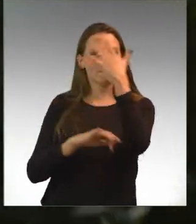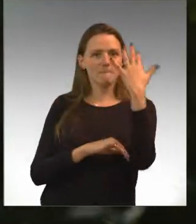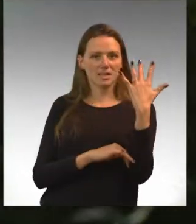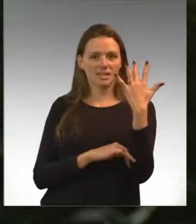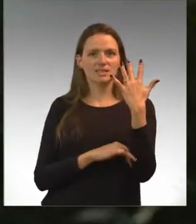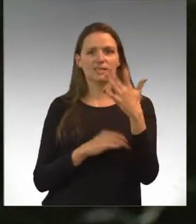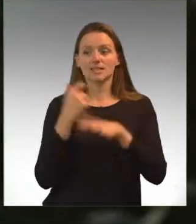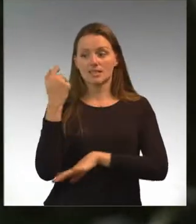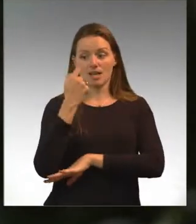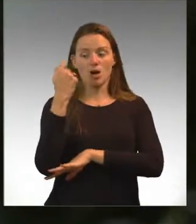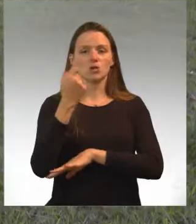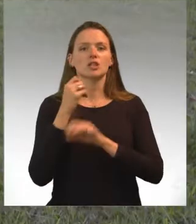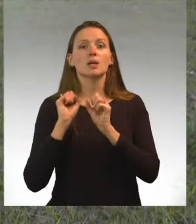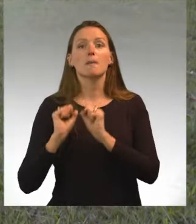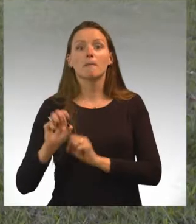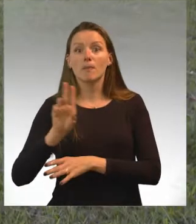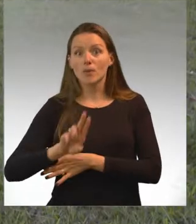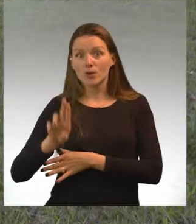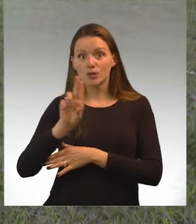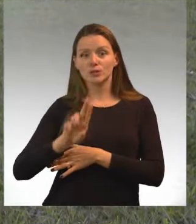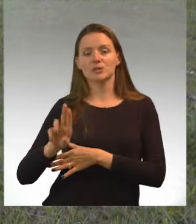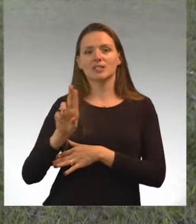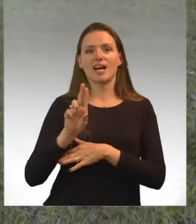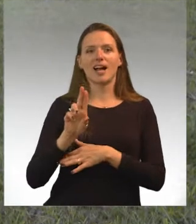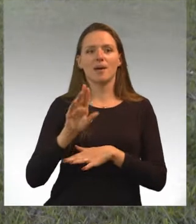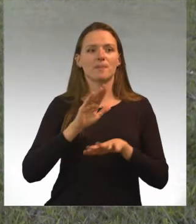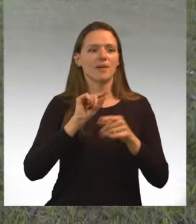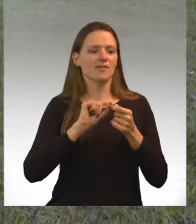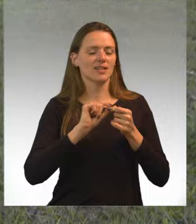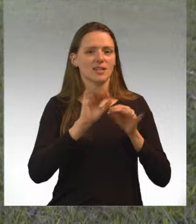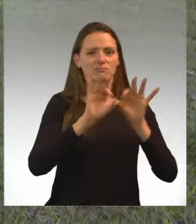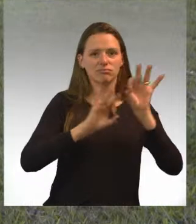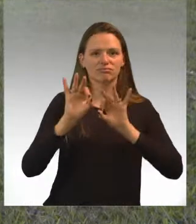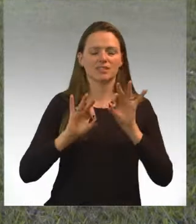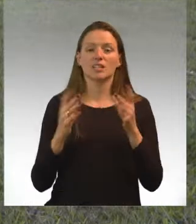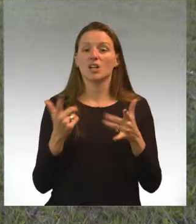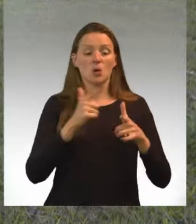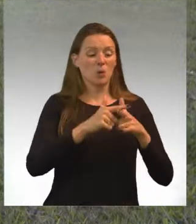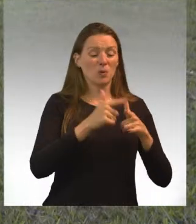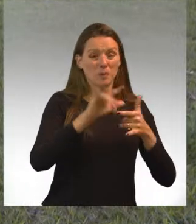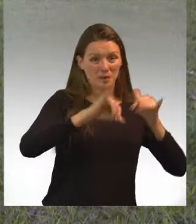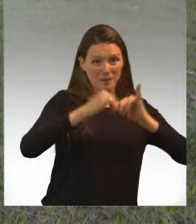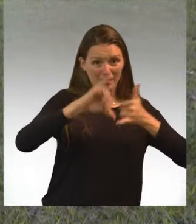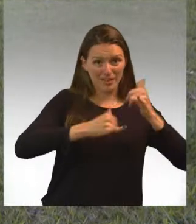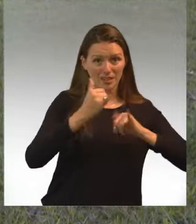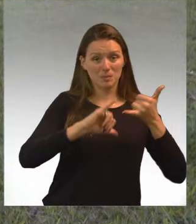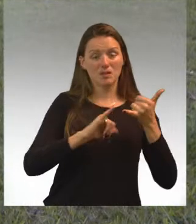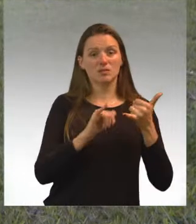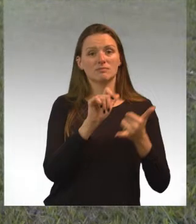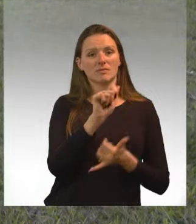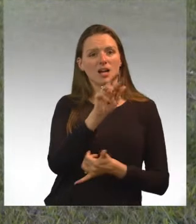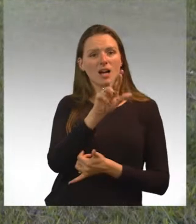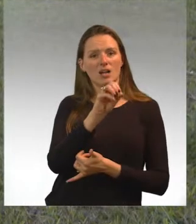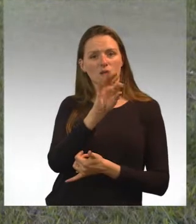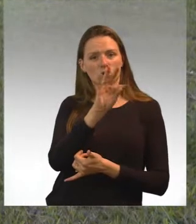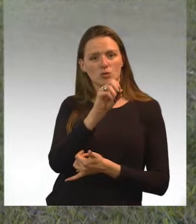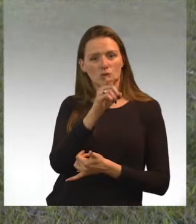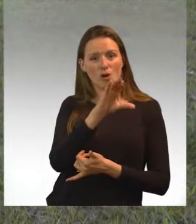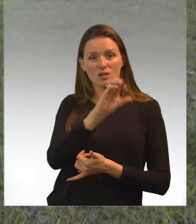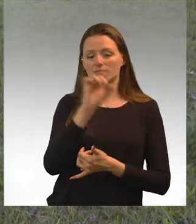paisagismo. O problema do agrotóxico é para todas as plantas do planeta, porque ele ataca